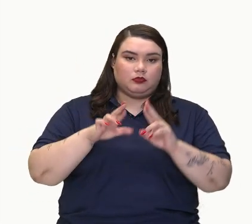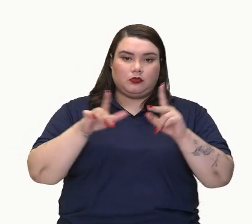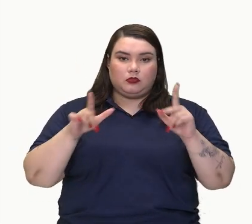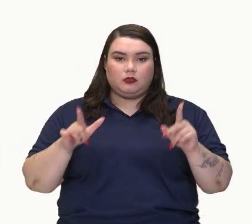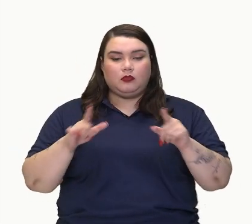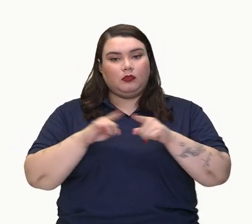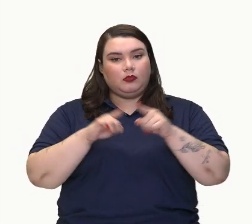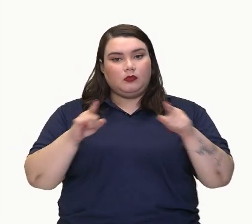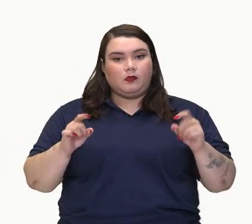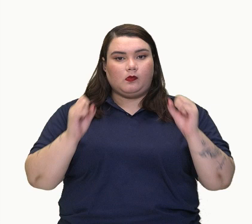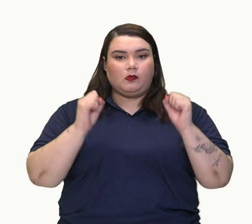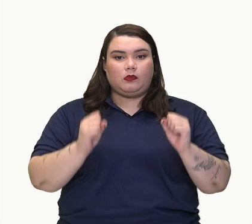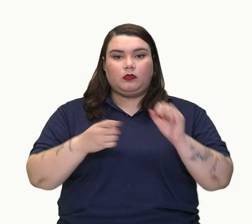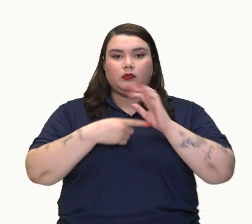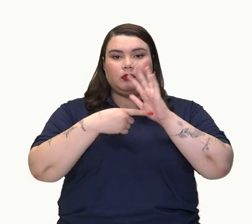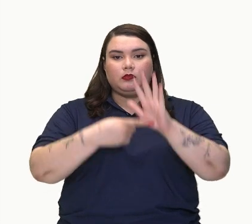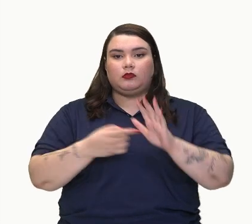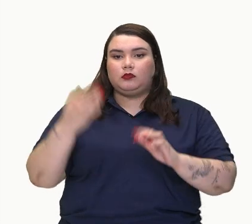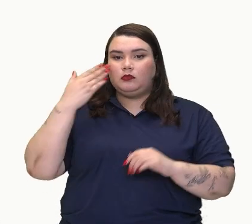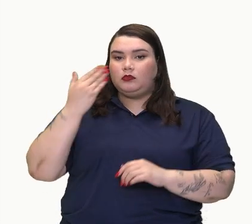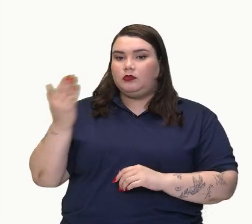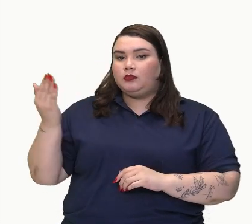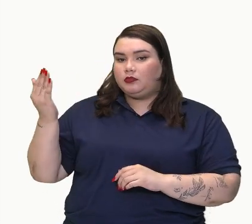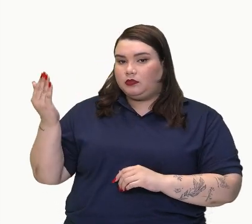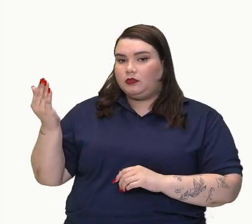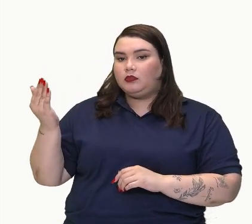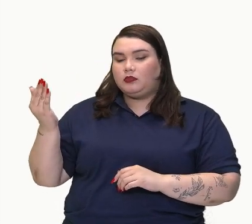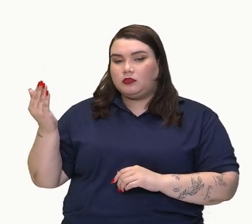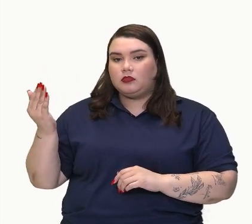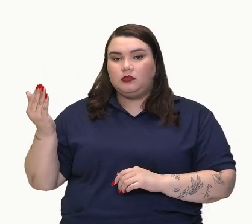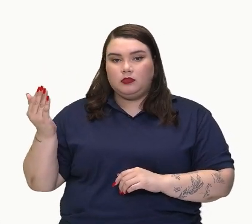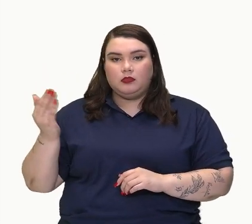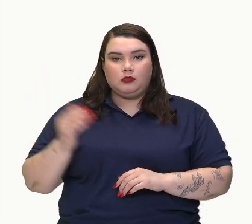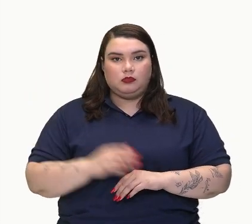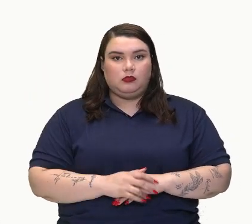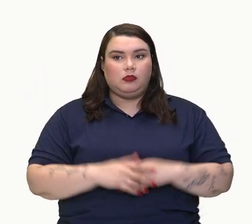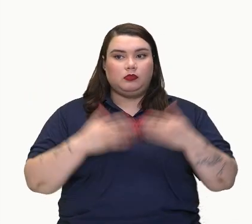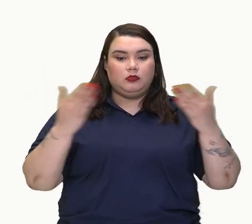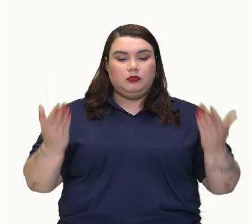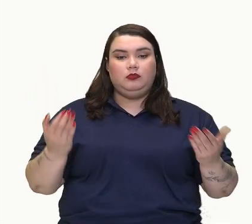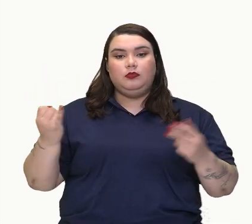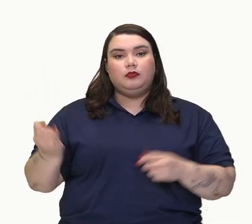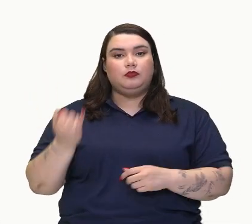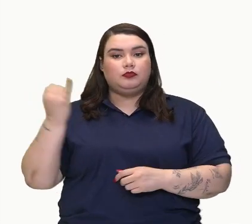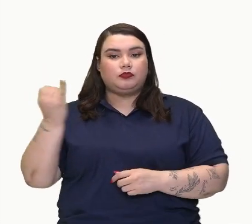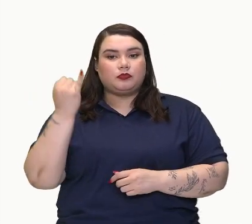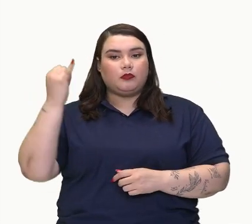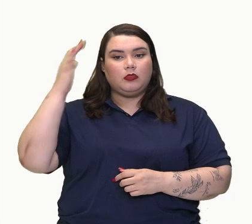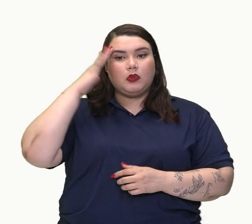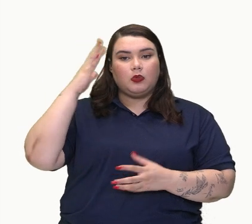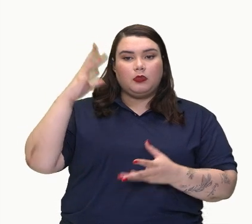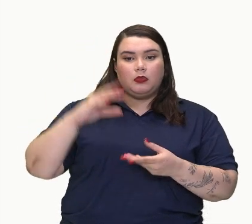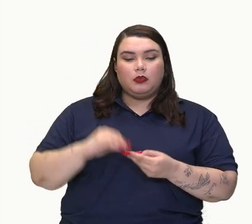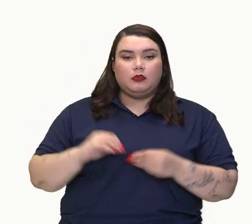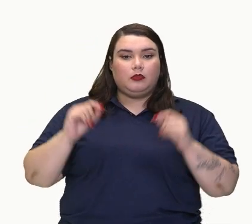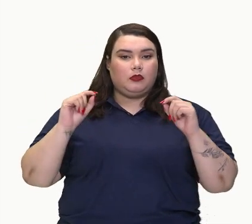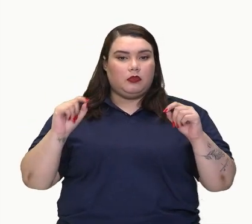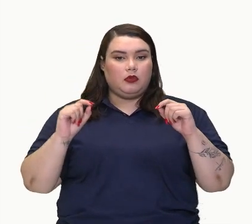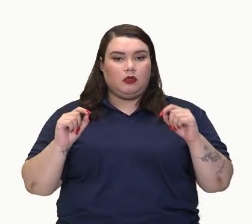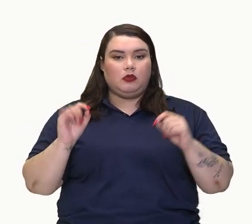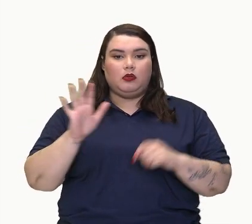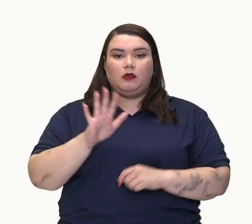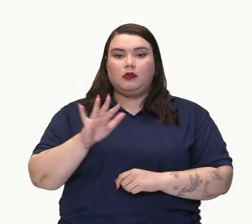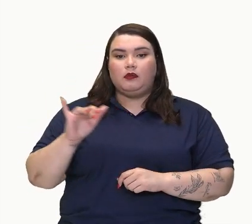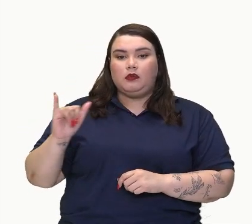posso ter desta forma, tá? Então é importante saber que ela vai fazer